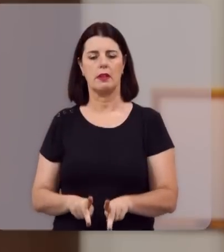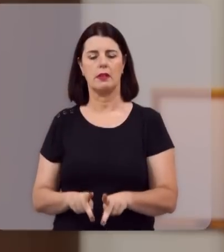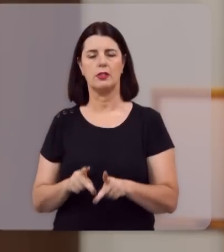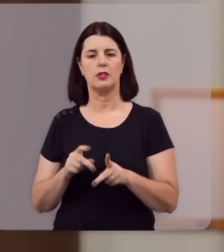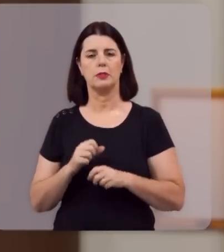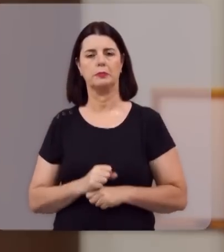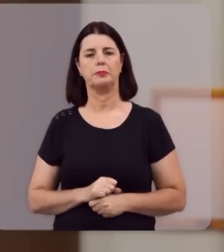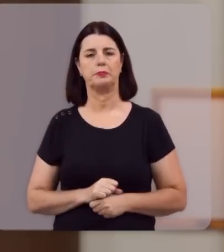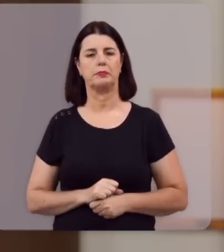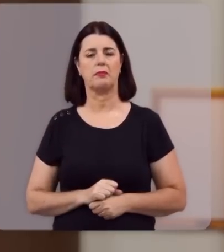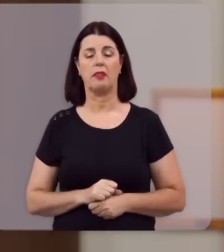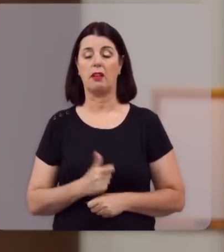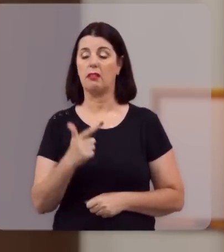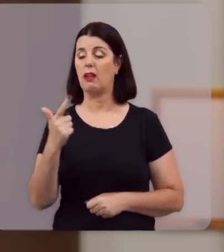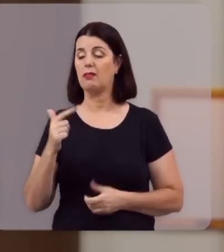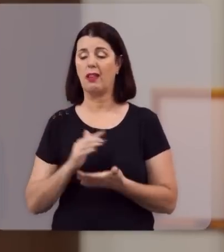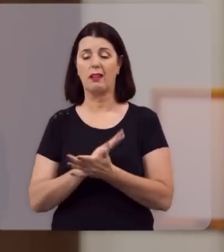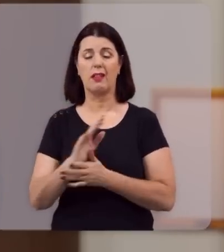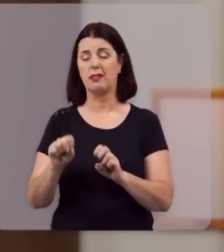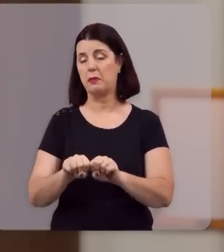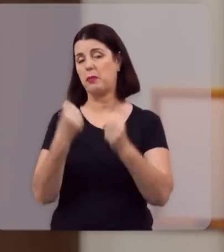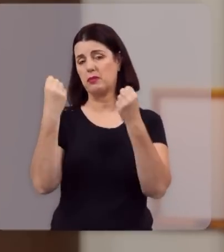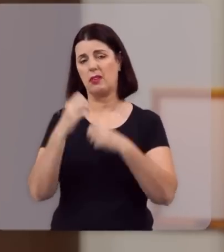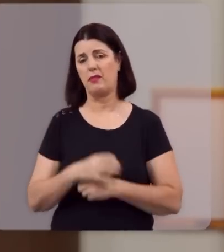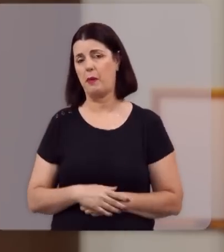não tem nada impossível